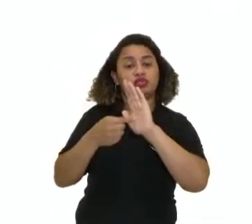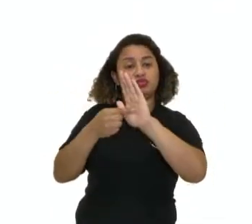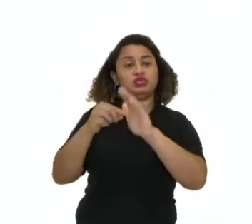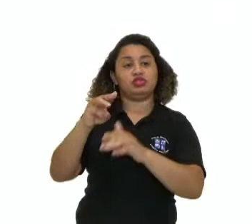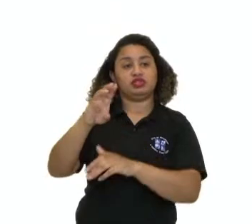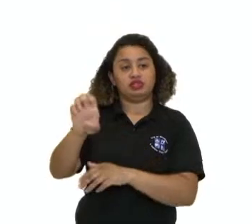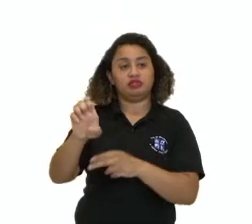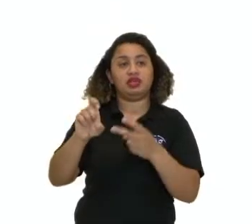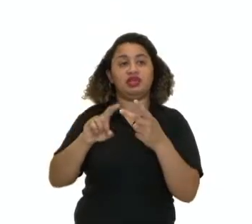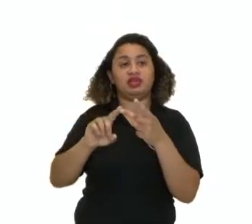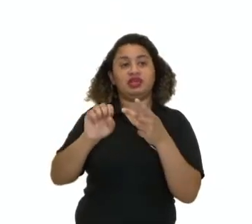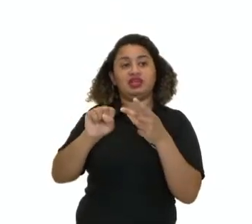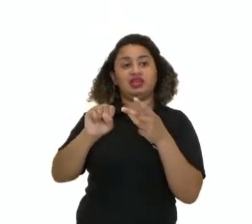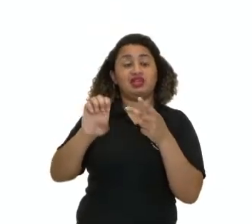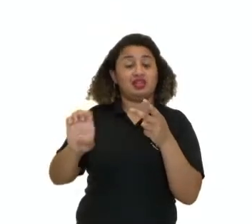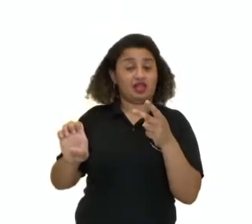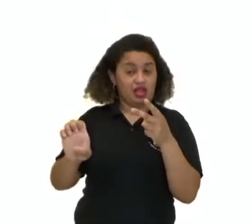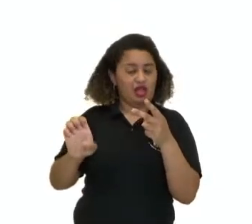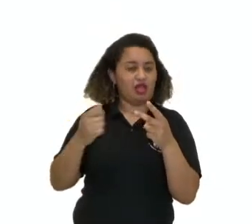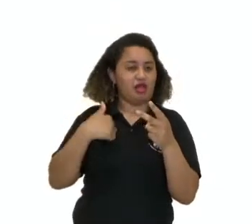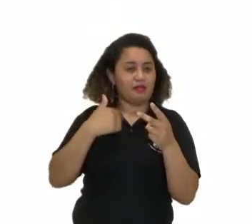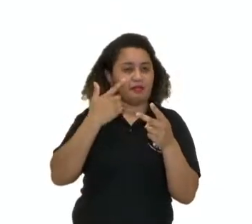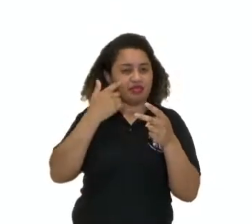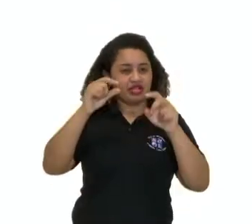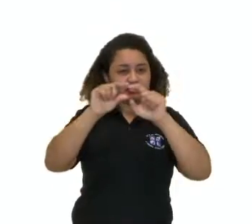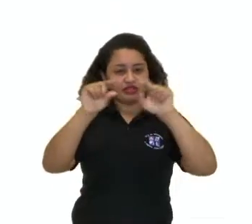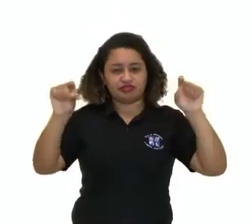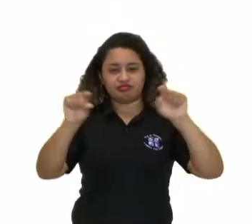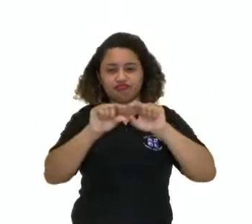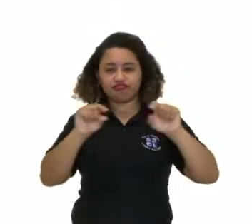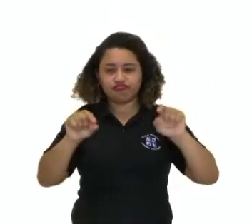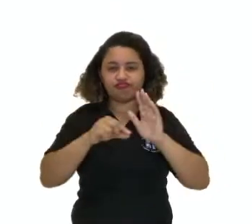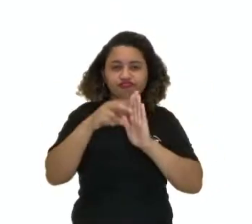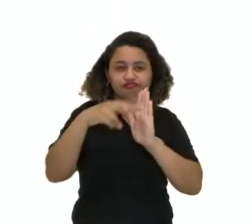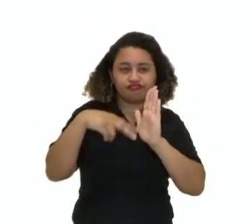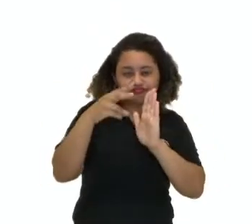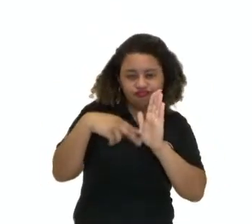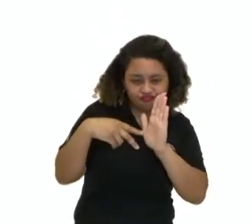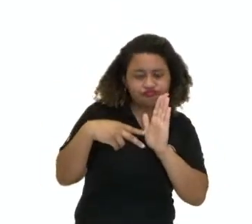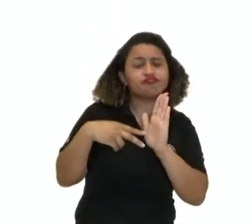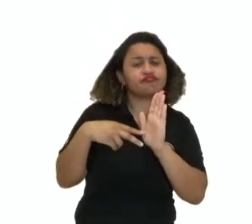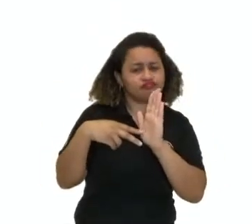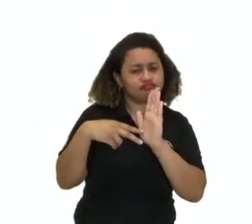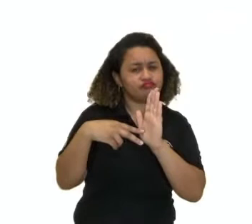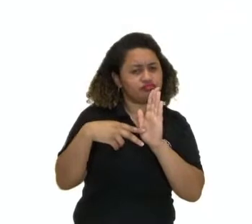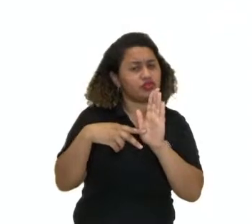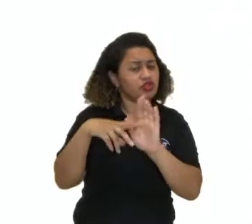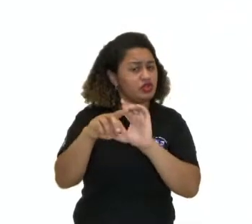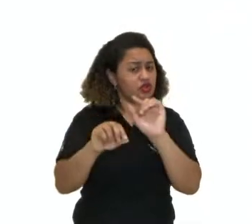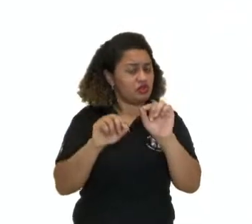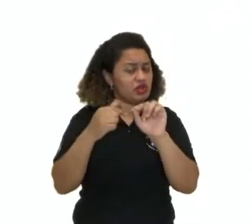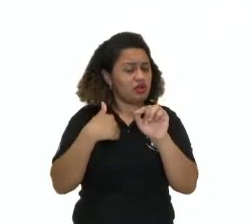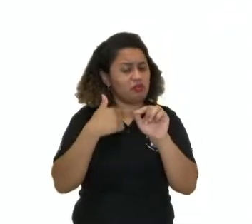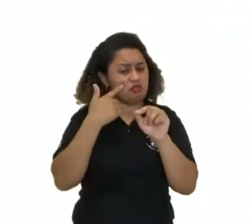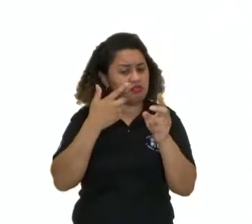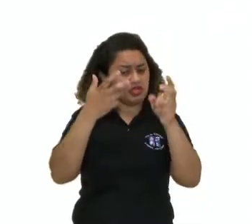talvez por isso lembro-me com clareza do dia em que a professora da disciplina lembro-me